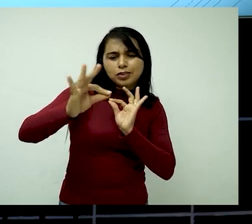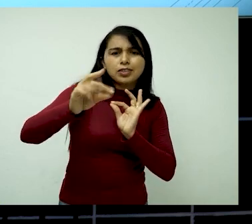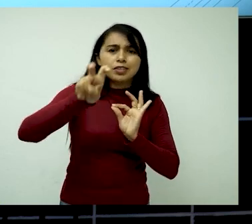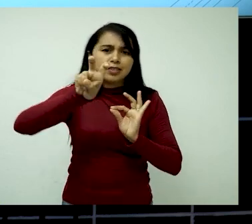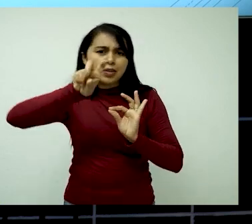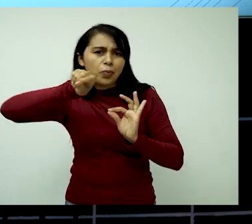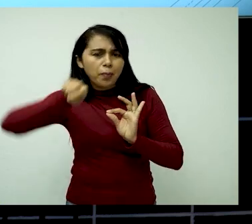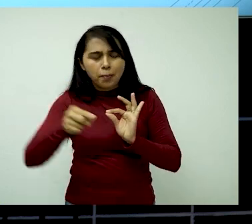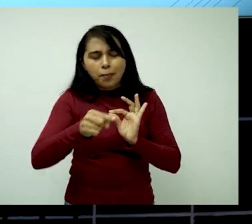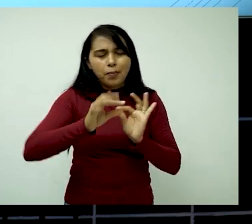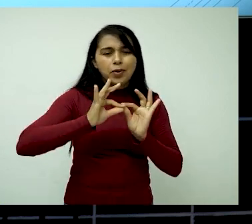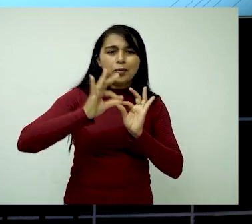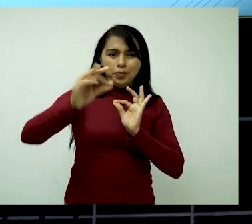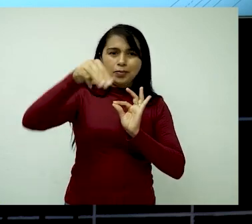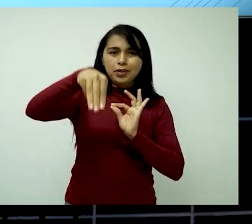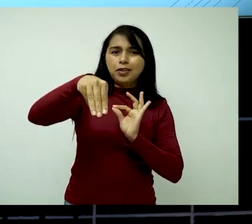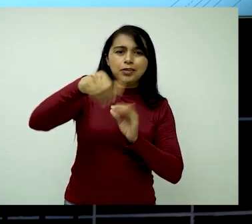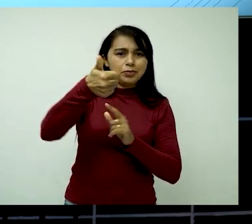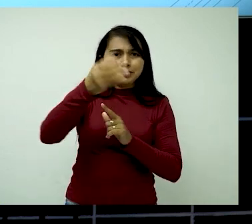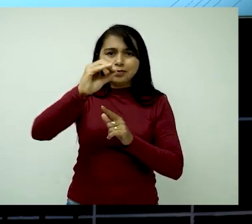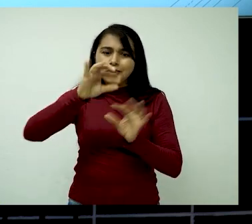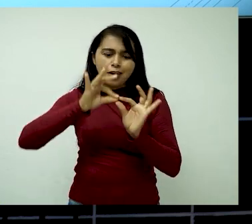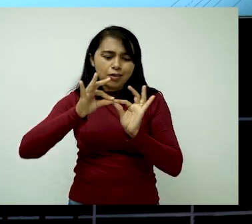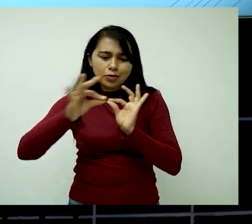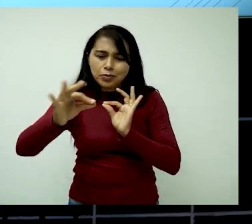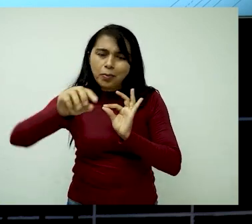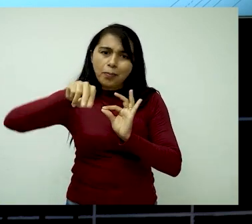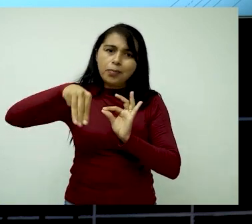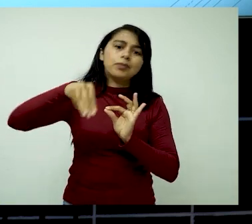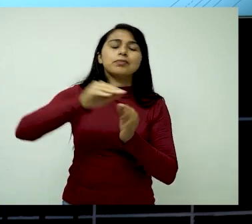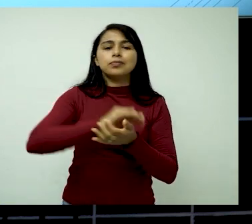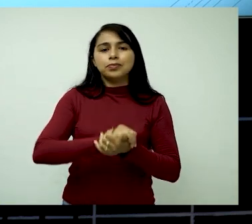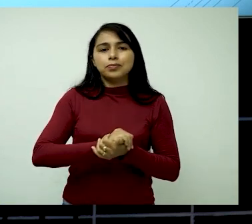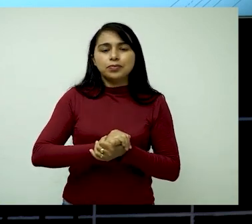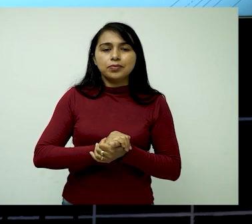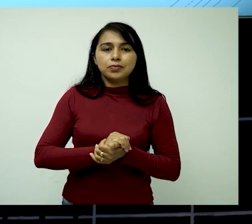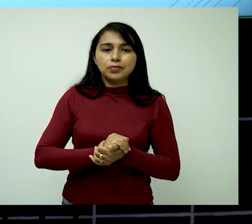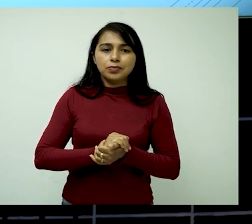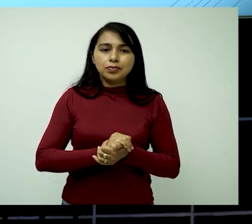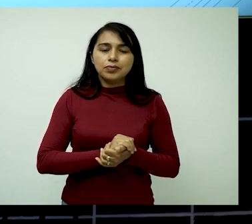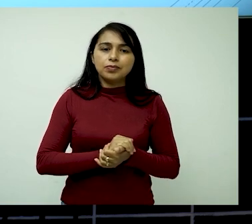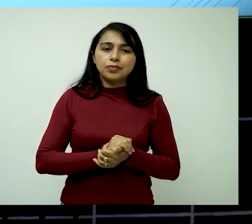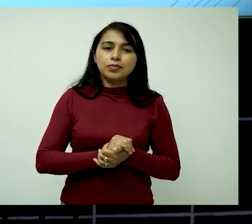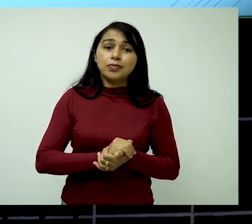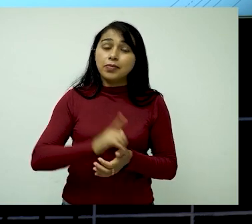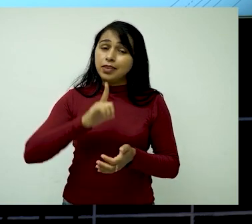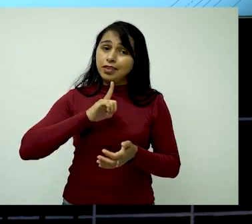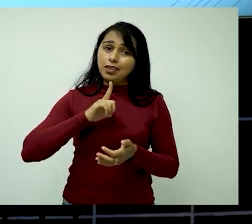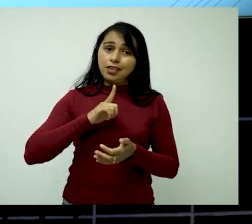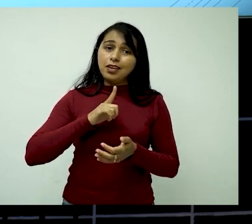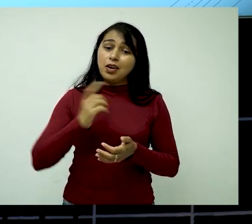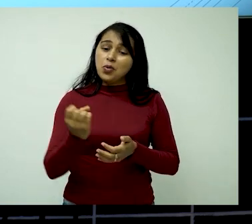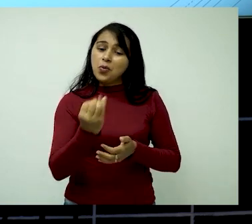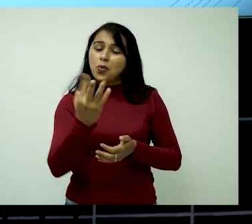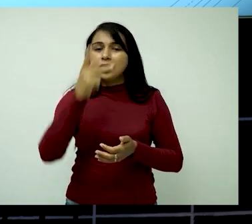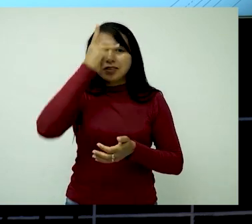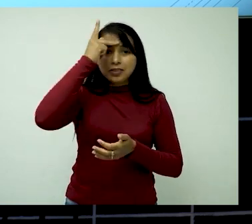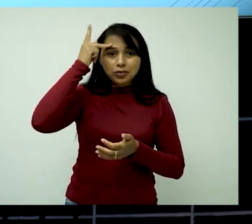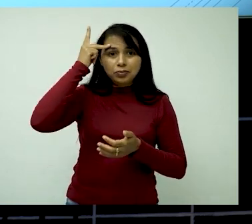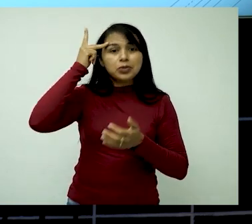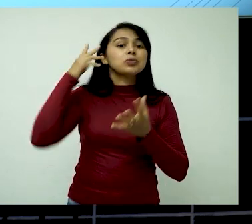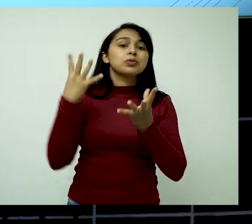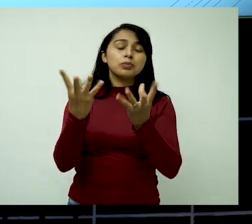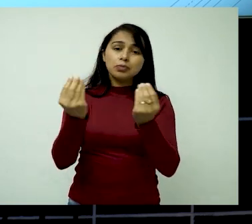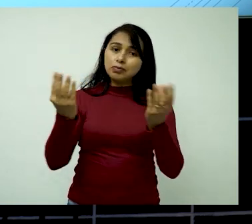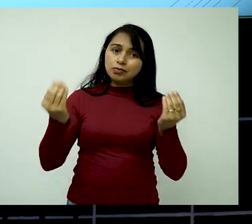corre 5.000 metros, 10.000 metros, tá? E aí o que acontece? Nós temos uma quantidade maior